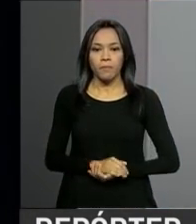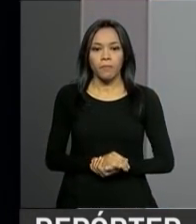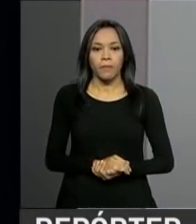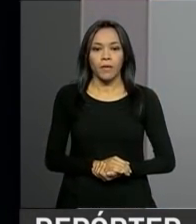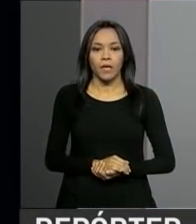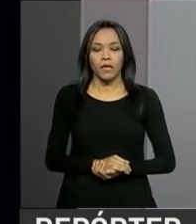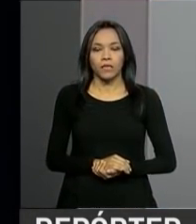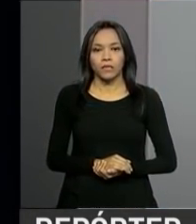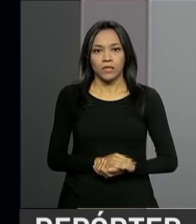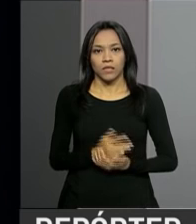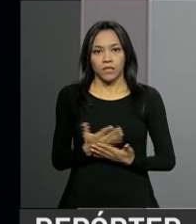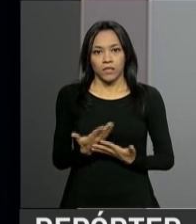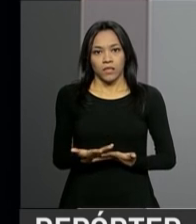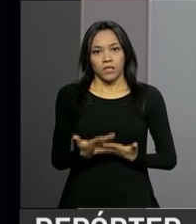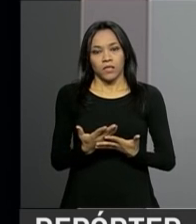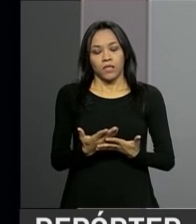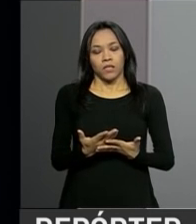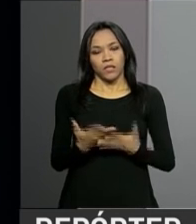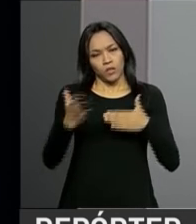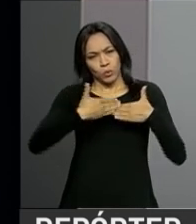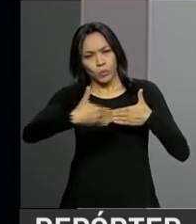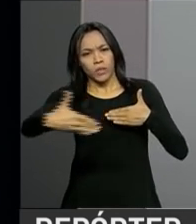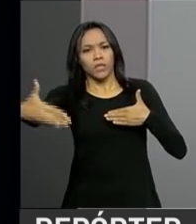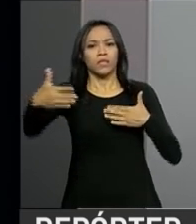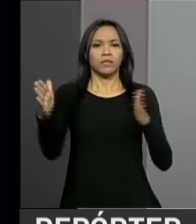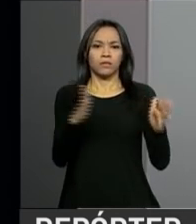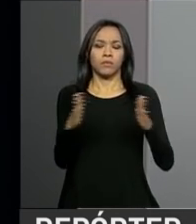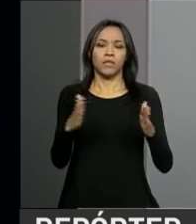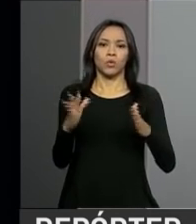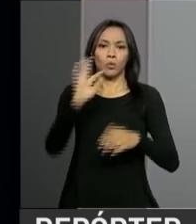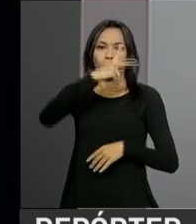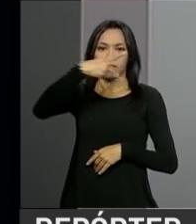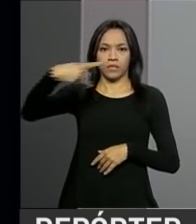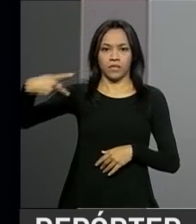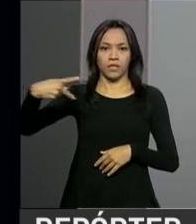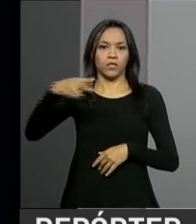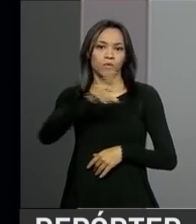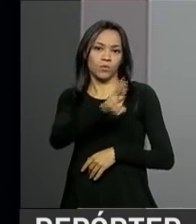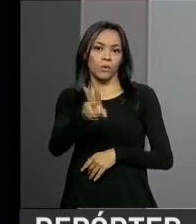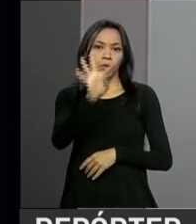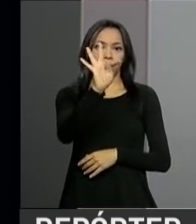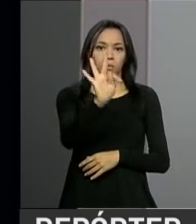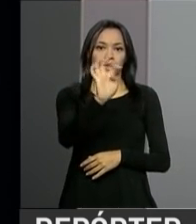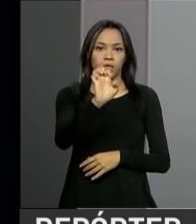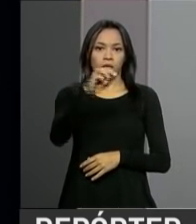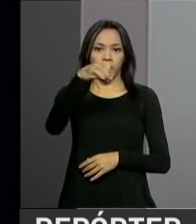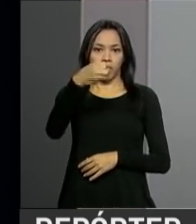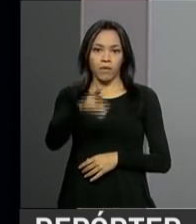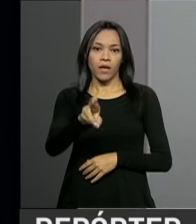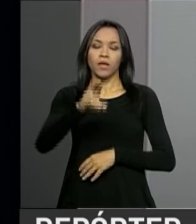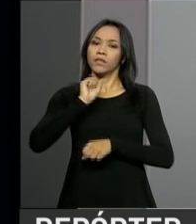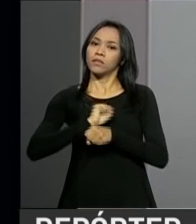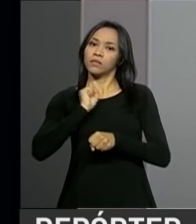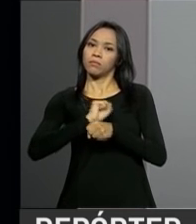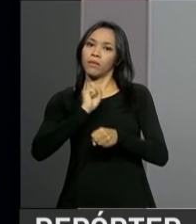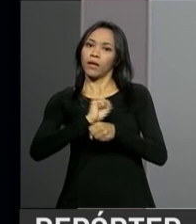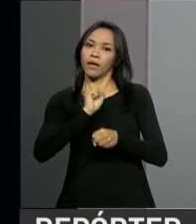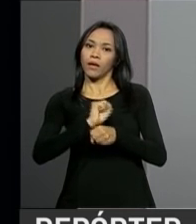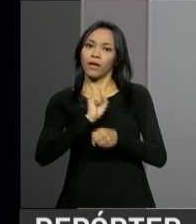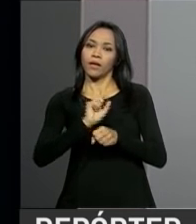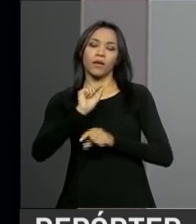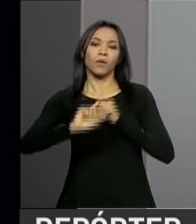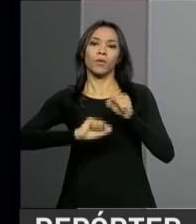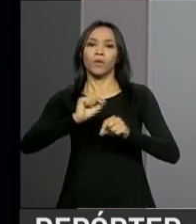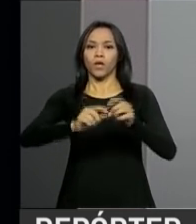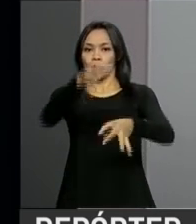durante esse período o presidente Michel Temer aguarda a o julgamento pelo Senado do afastamento da